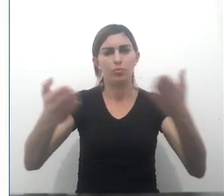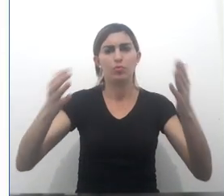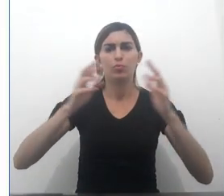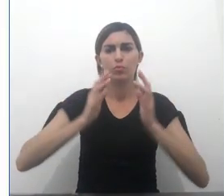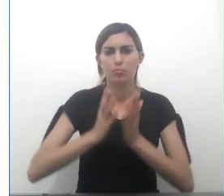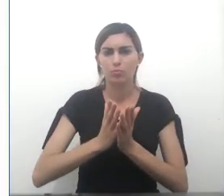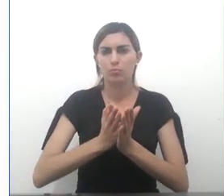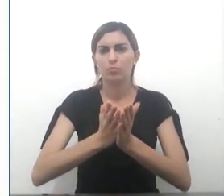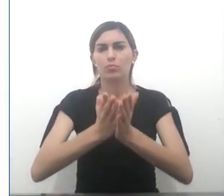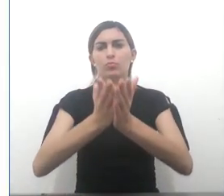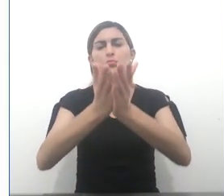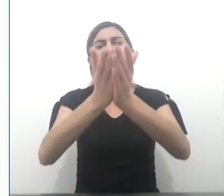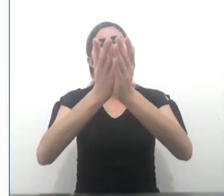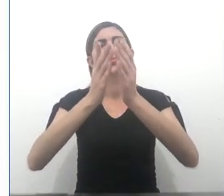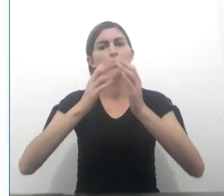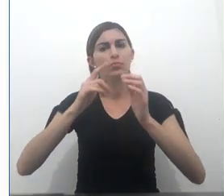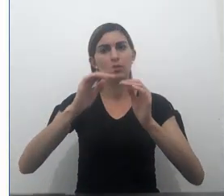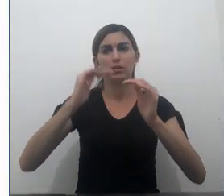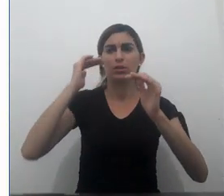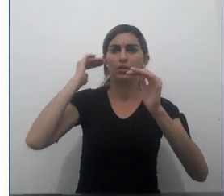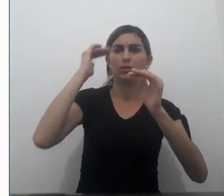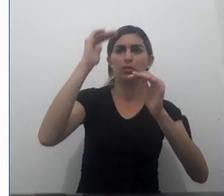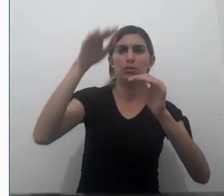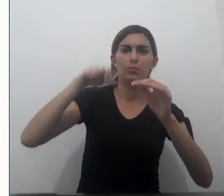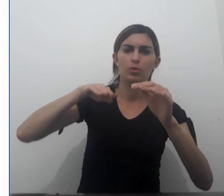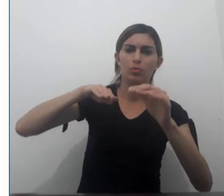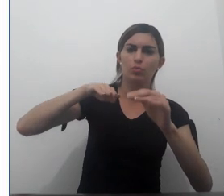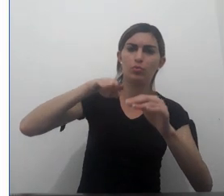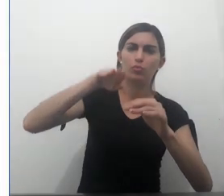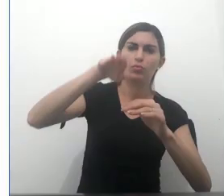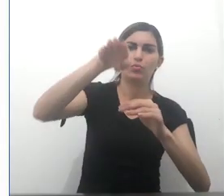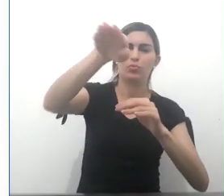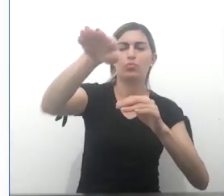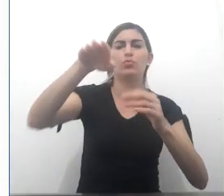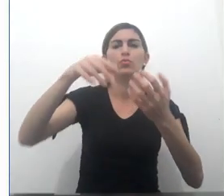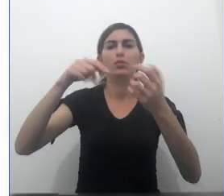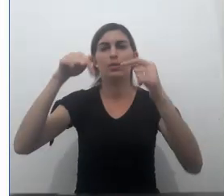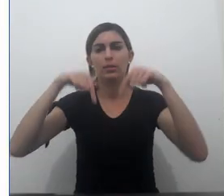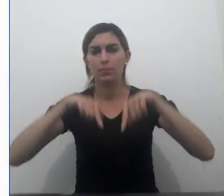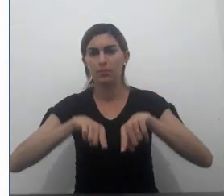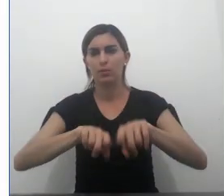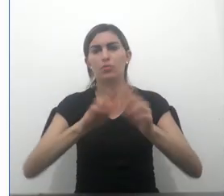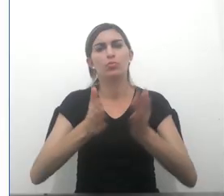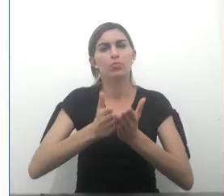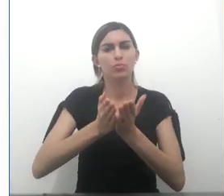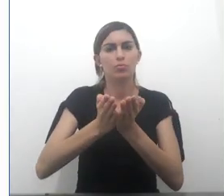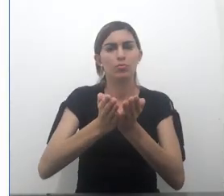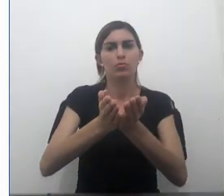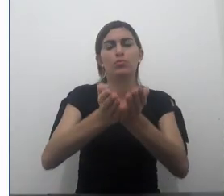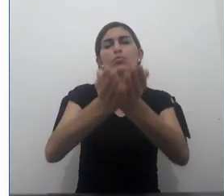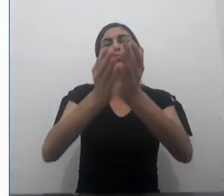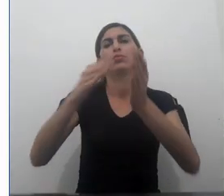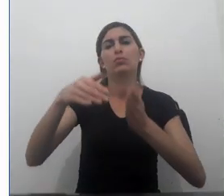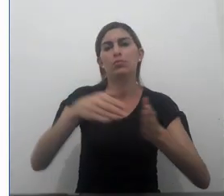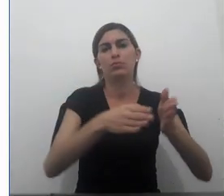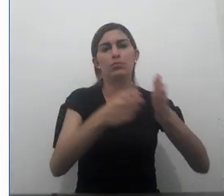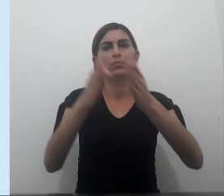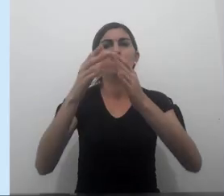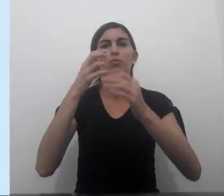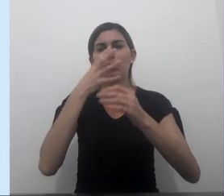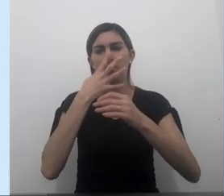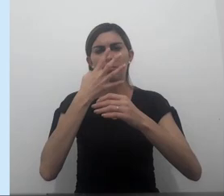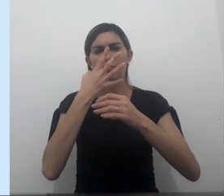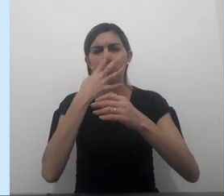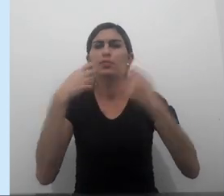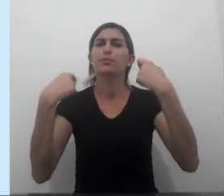esses transportes, né? Então em cima vai passar aí um transporte terrestre e abaixo vai passar o transporte de rios.